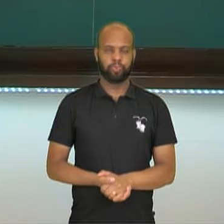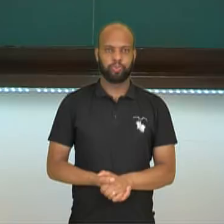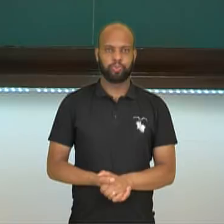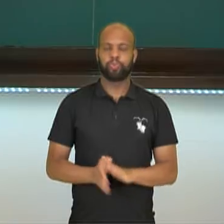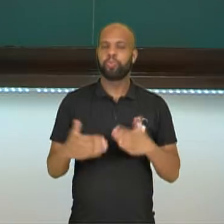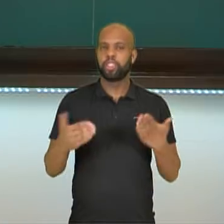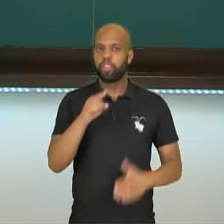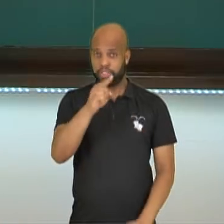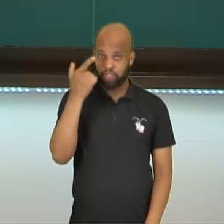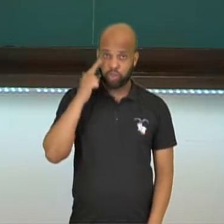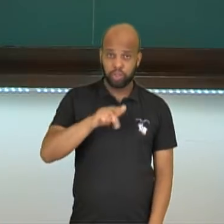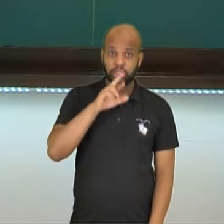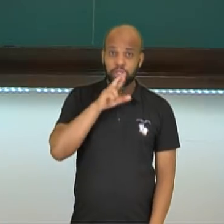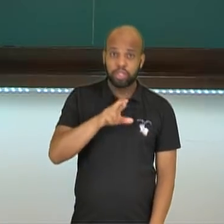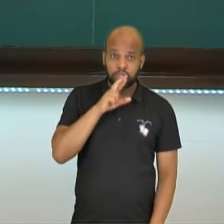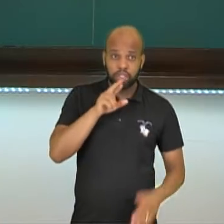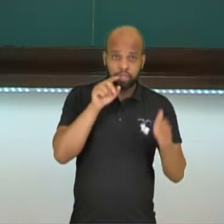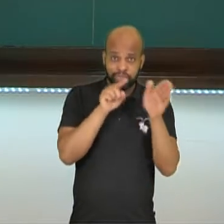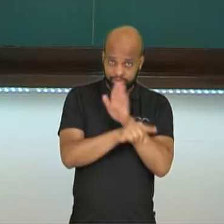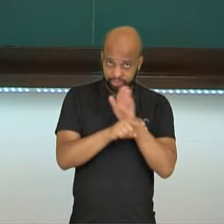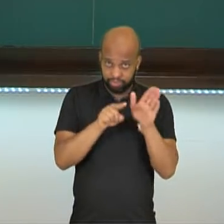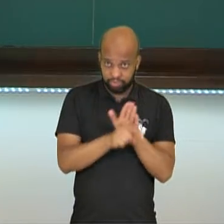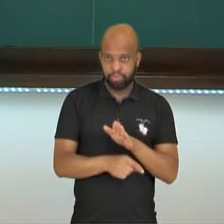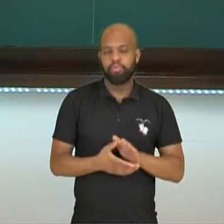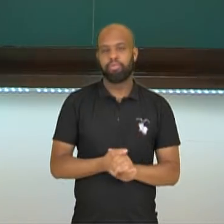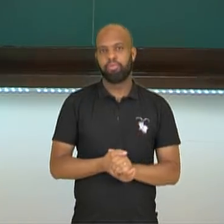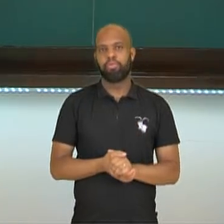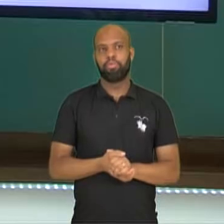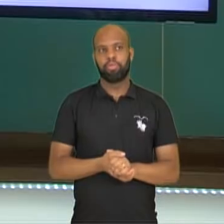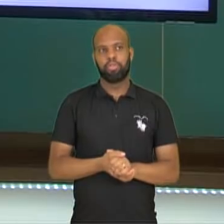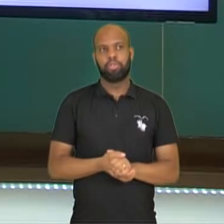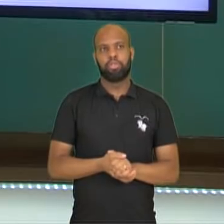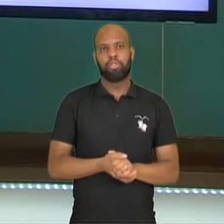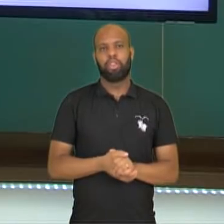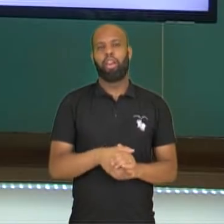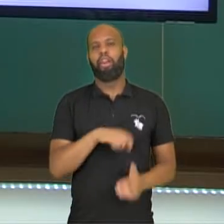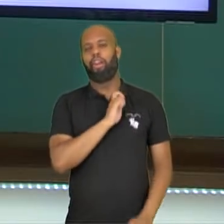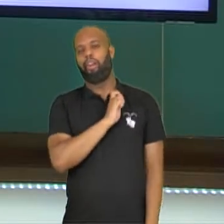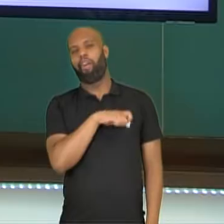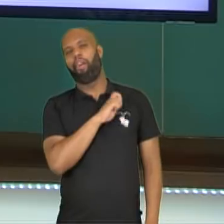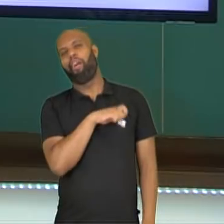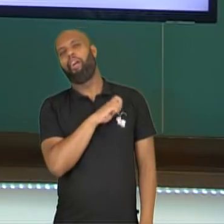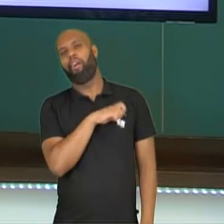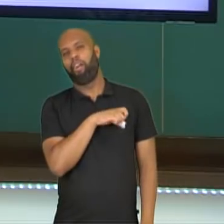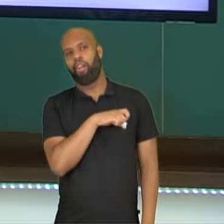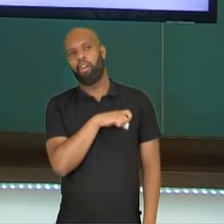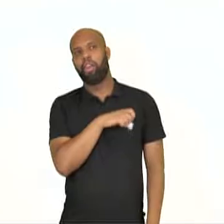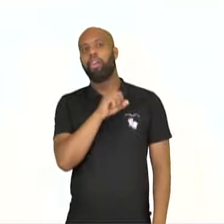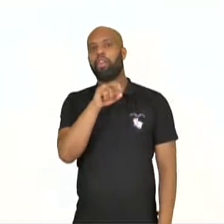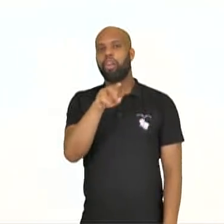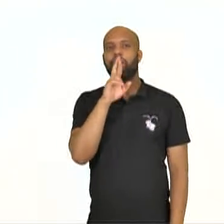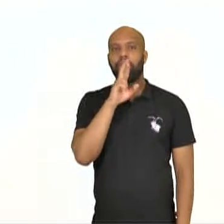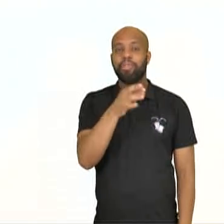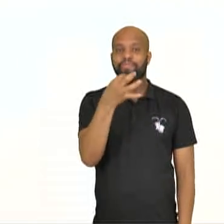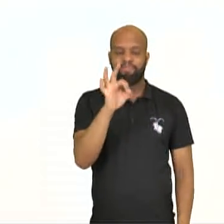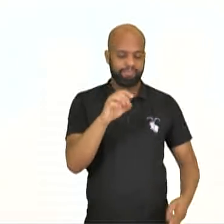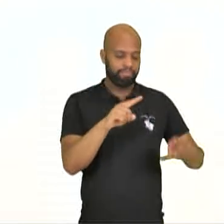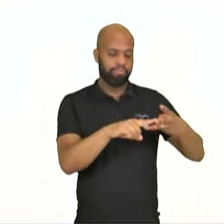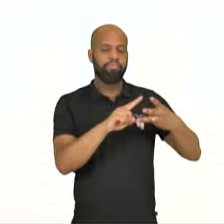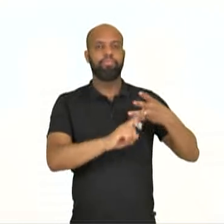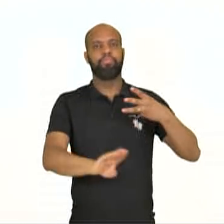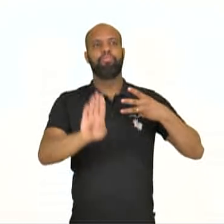E aí, meus queridos, conseguiram resolver essa questão? Cara, isso é uma pegadinha, né? Quem respondeu a alternativa correta